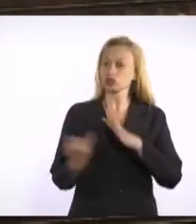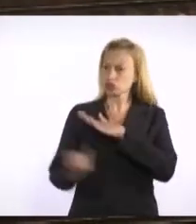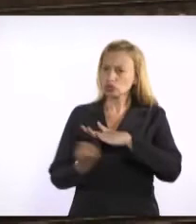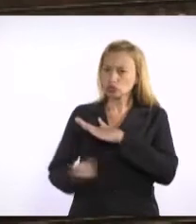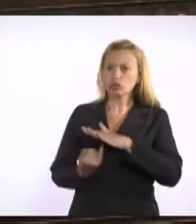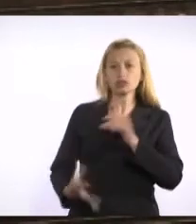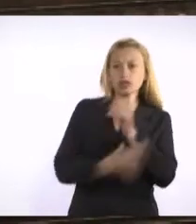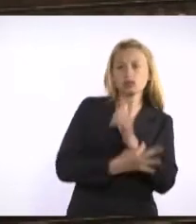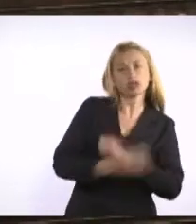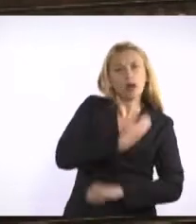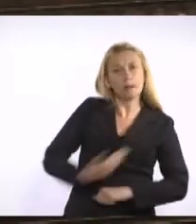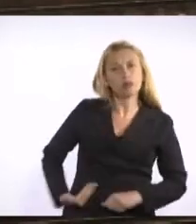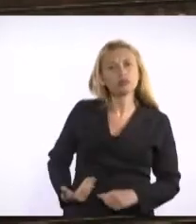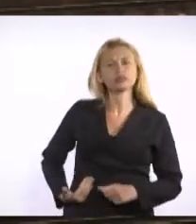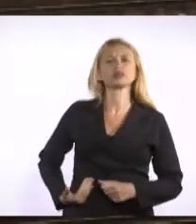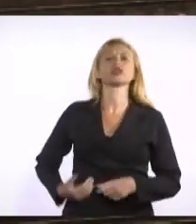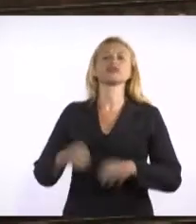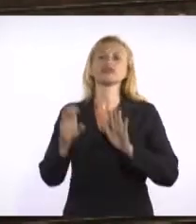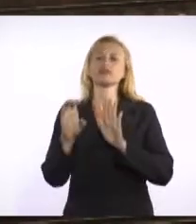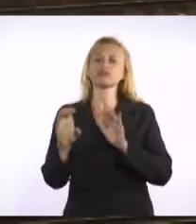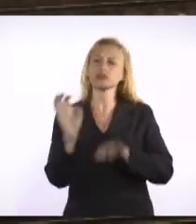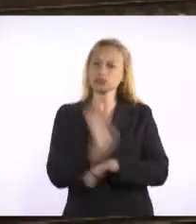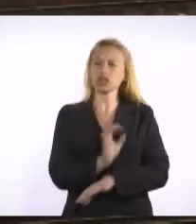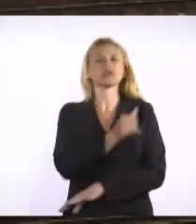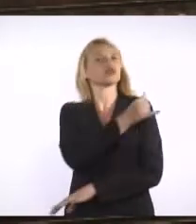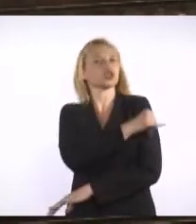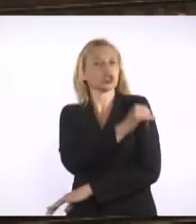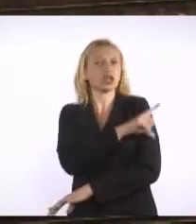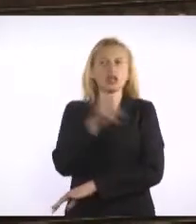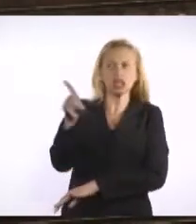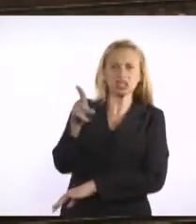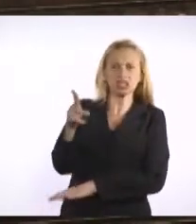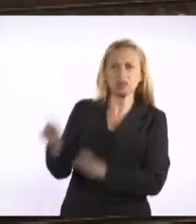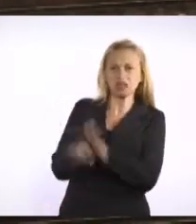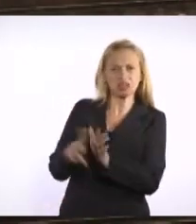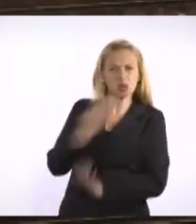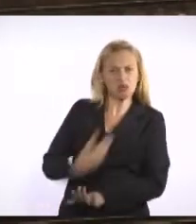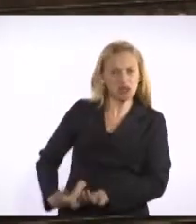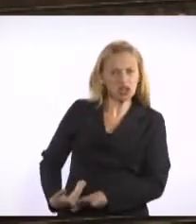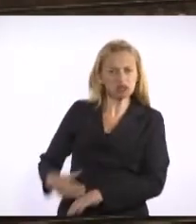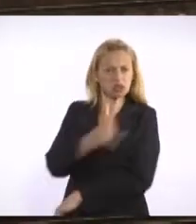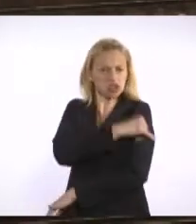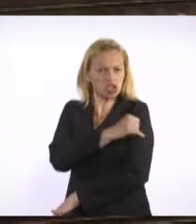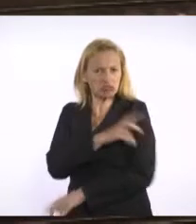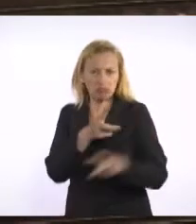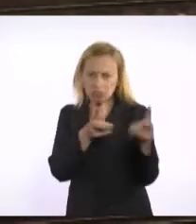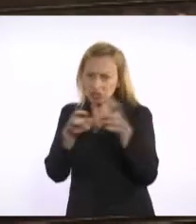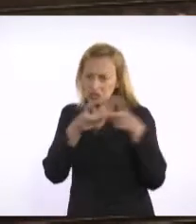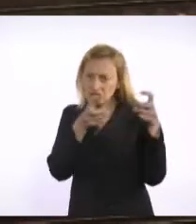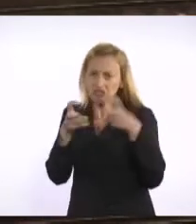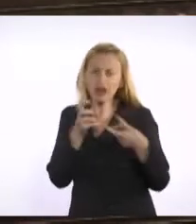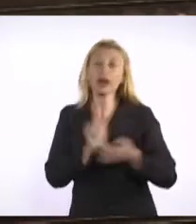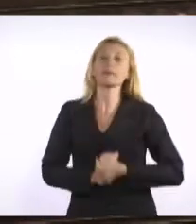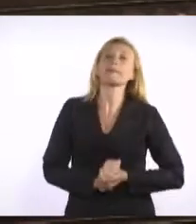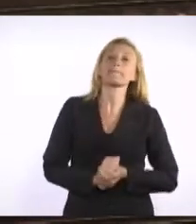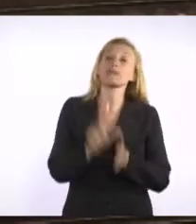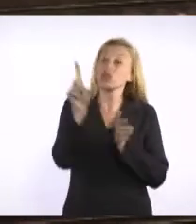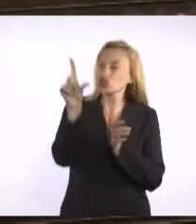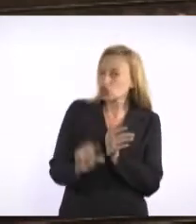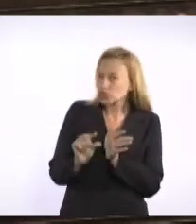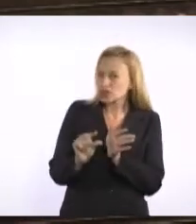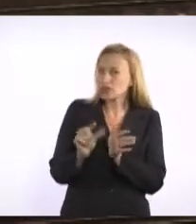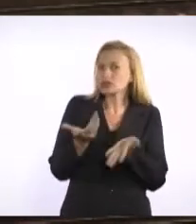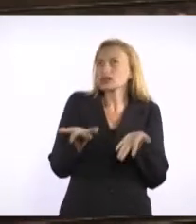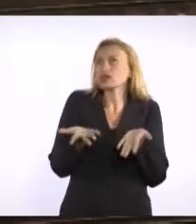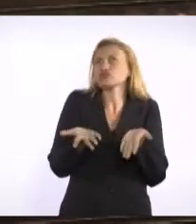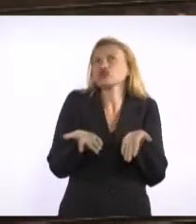Janeiro, esse que é do governo do Rio de Janeiro, por exemplo, vamos observar uma redução significativa